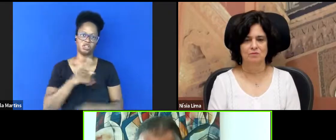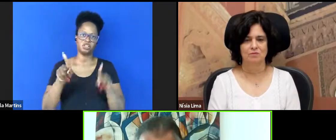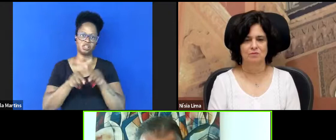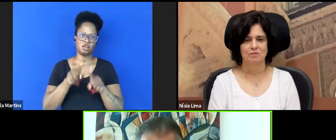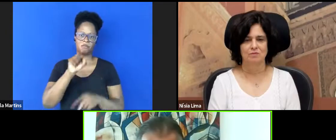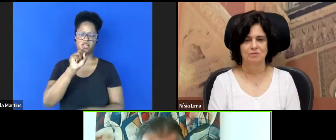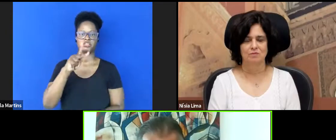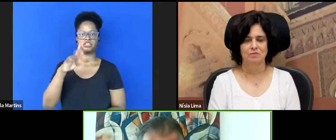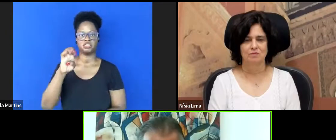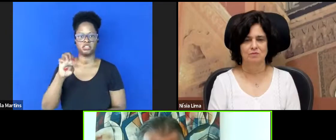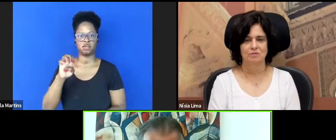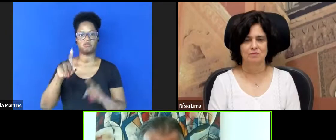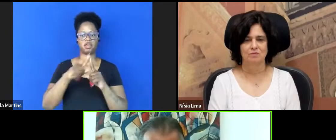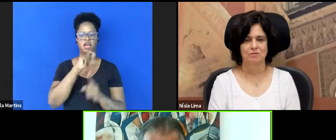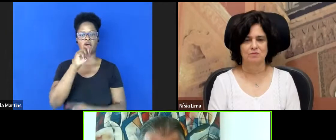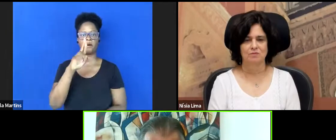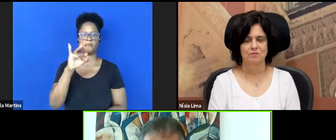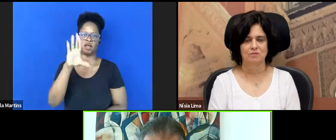e da Abrasca.